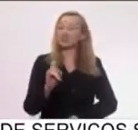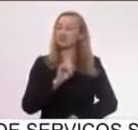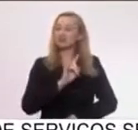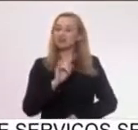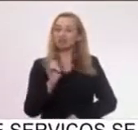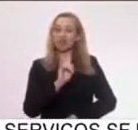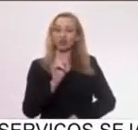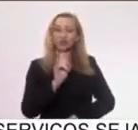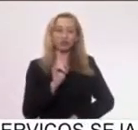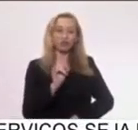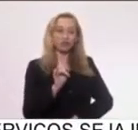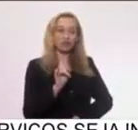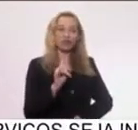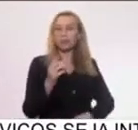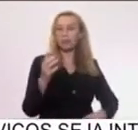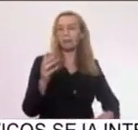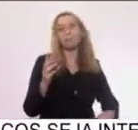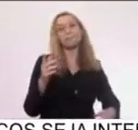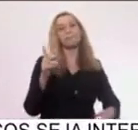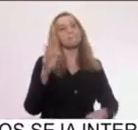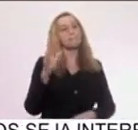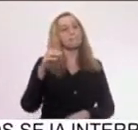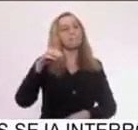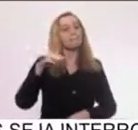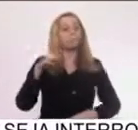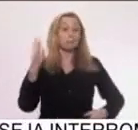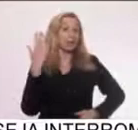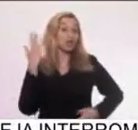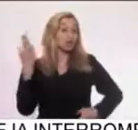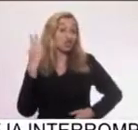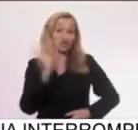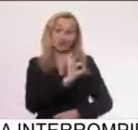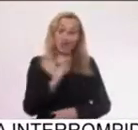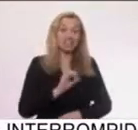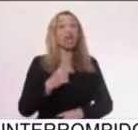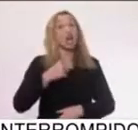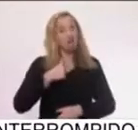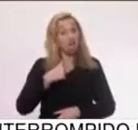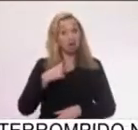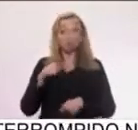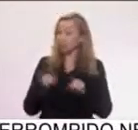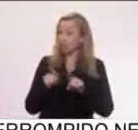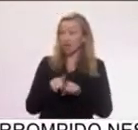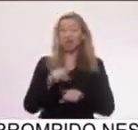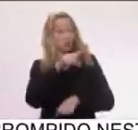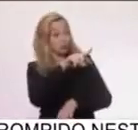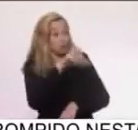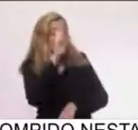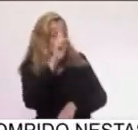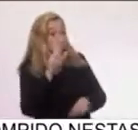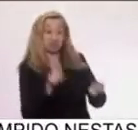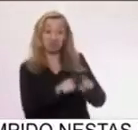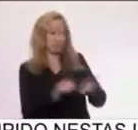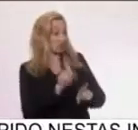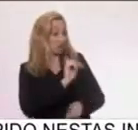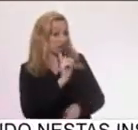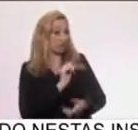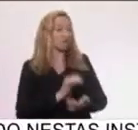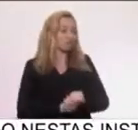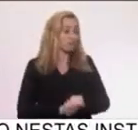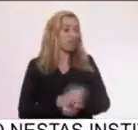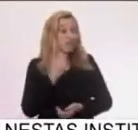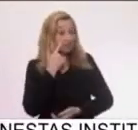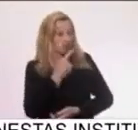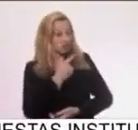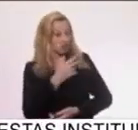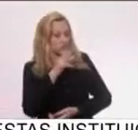facínoras, criminosos, marginais. Eu, por exemplo, e acredito que Vossa Excelência também não, muito pelo contrário, haja vista que